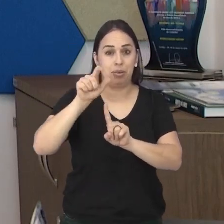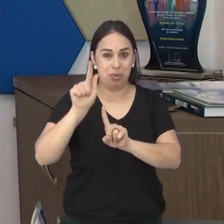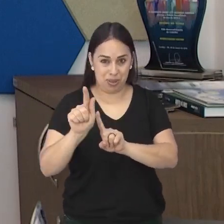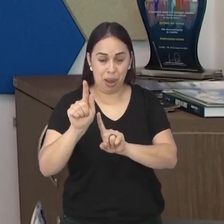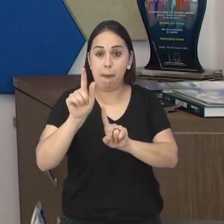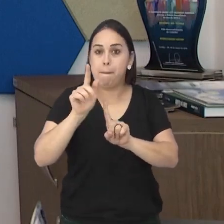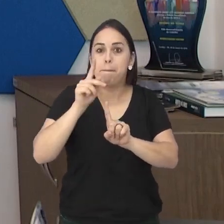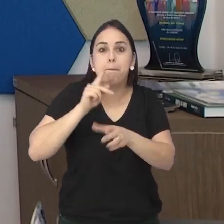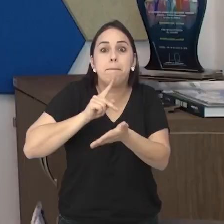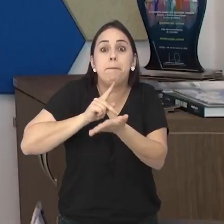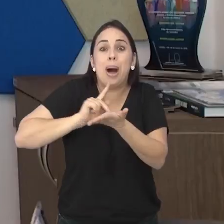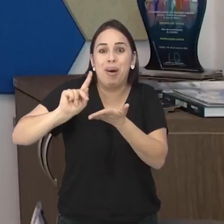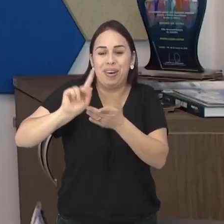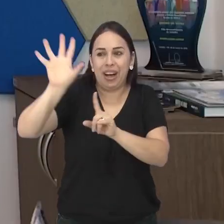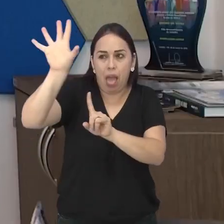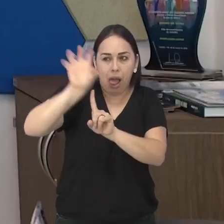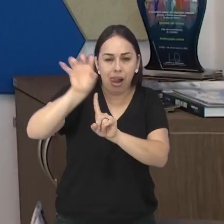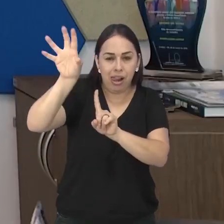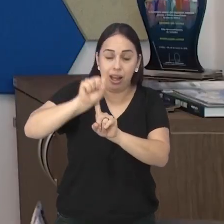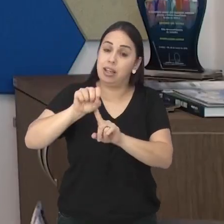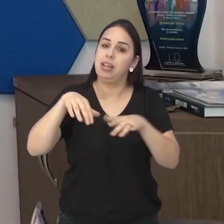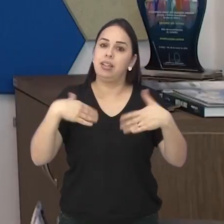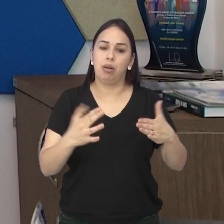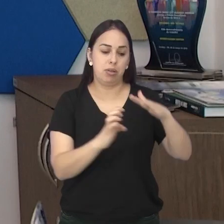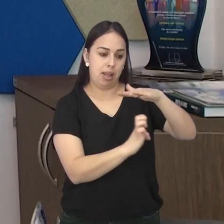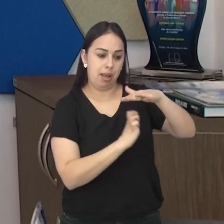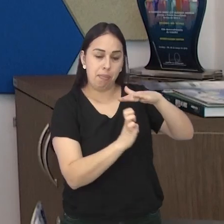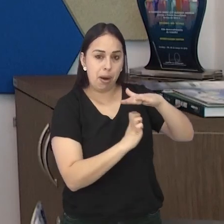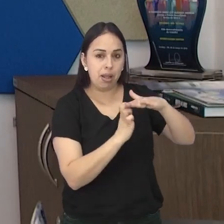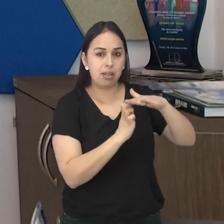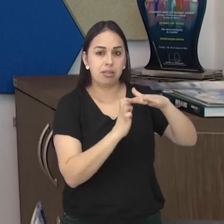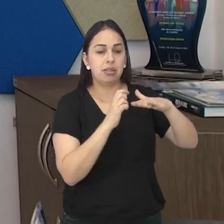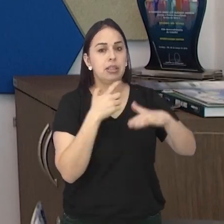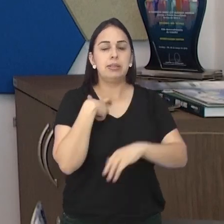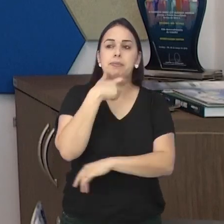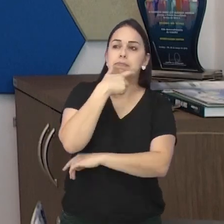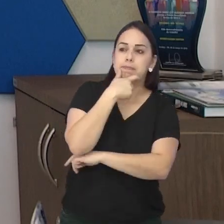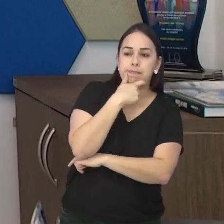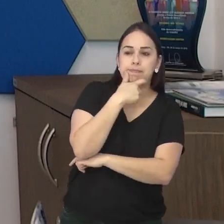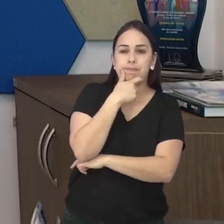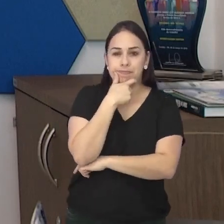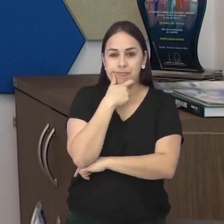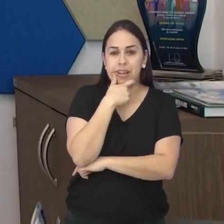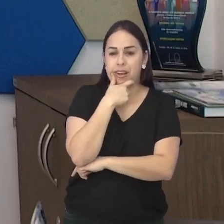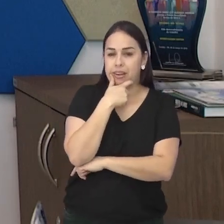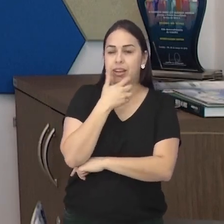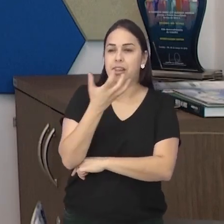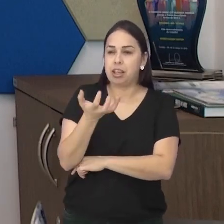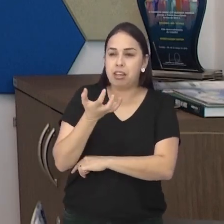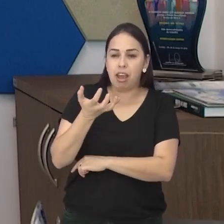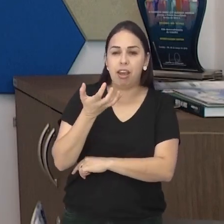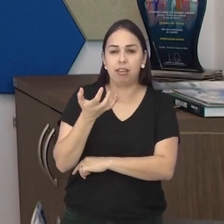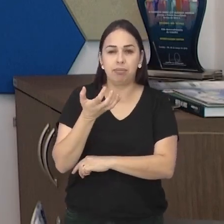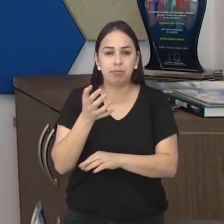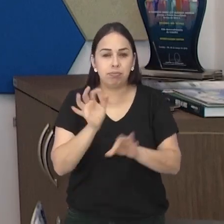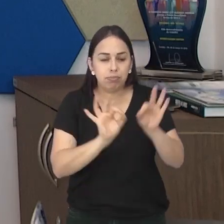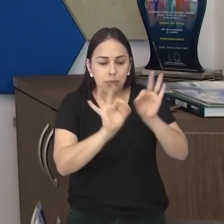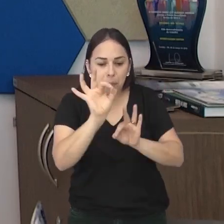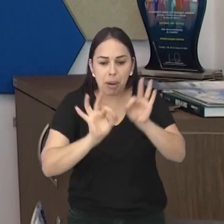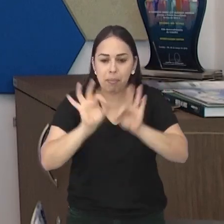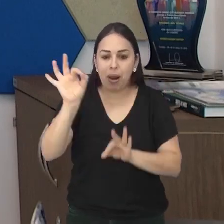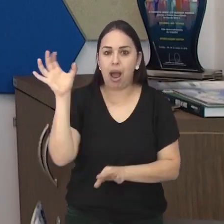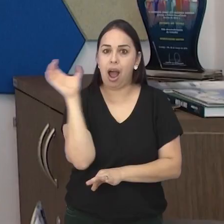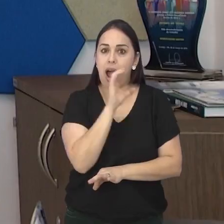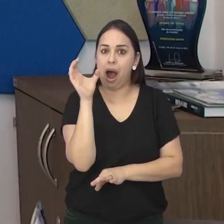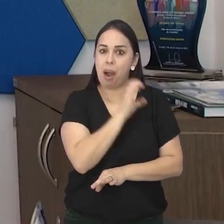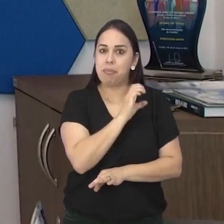sinal 5G puro. Isso faz com que as operadoras se interessem em fazer a instalação